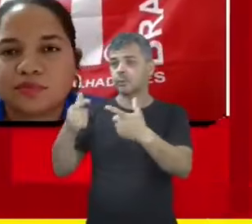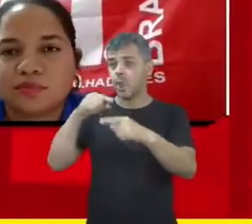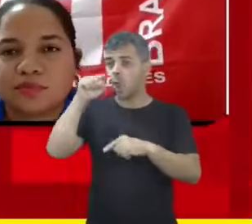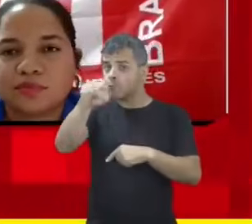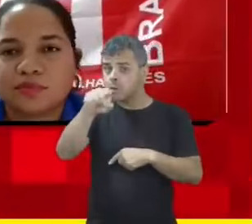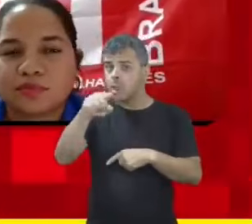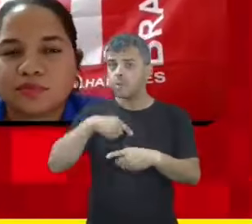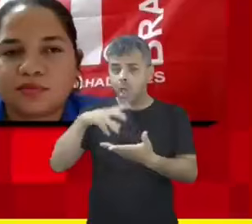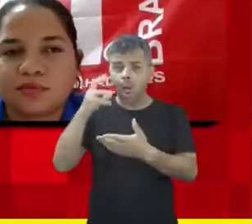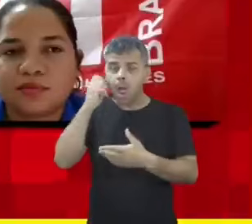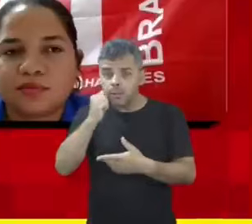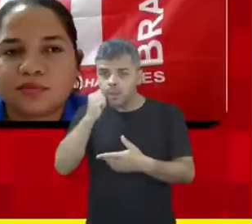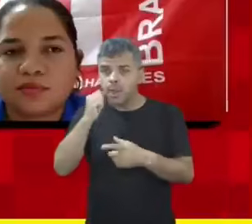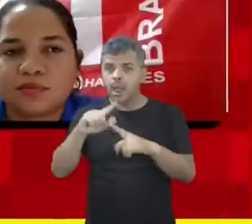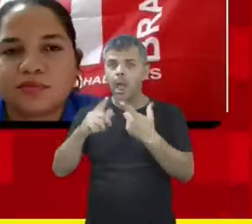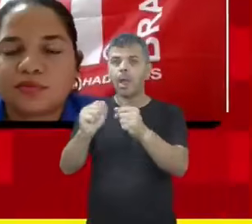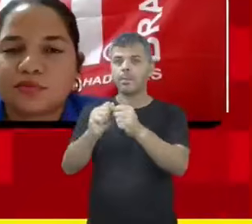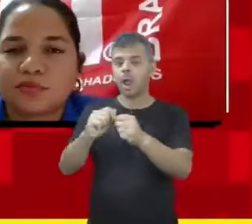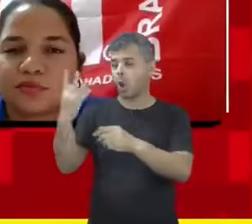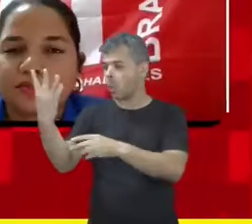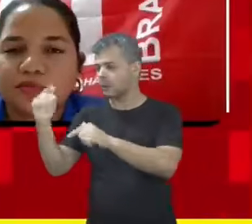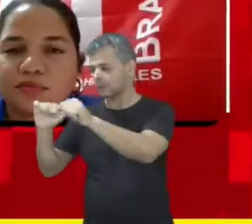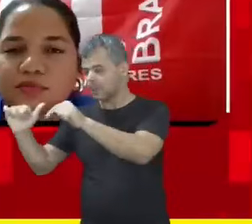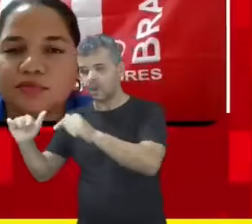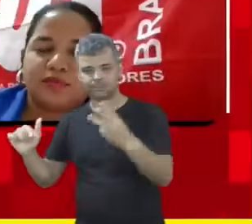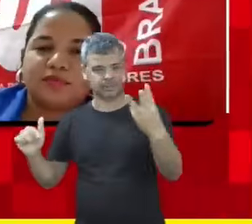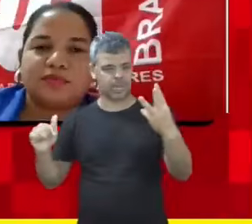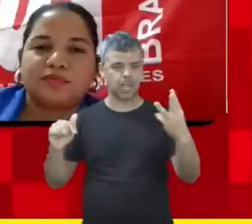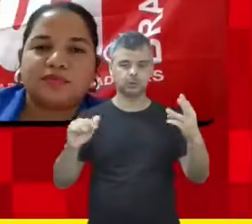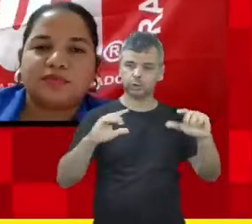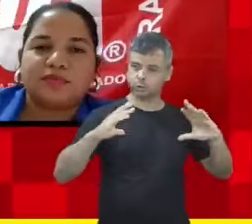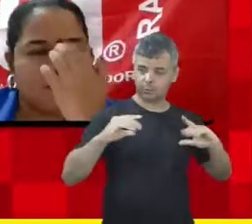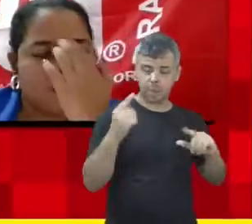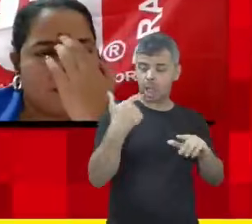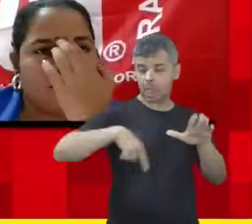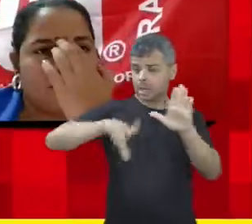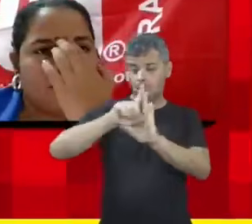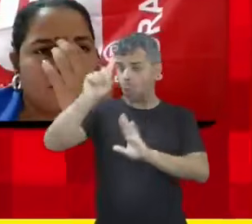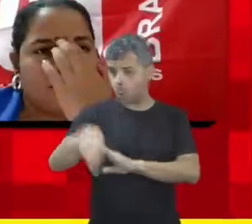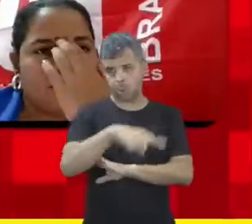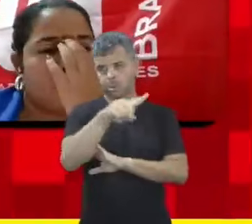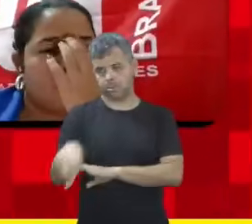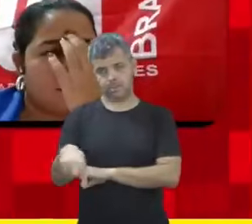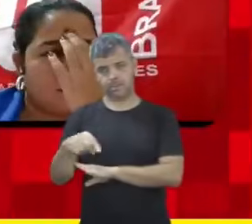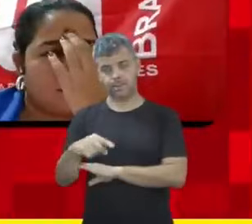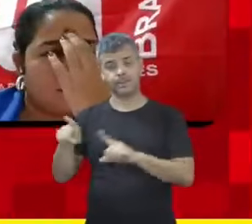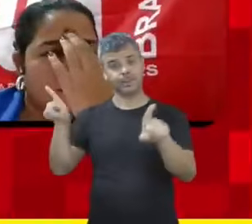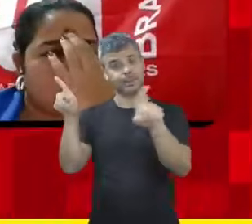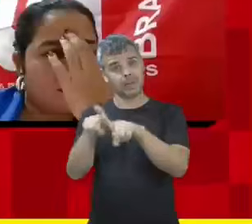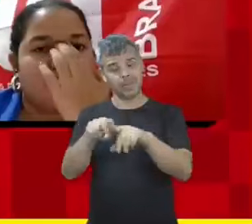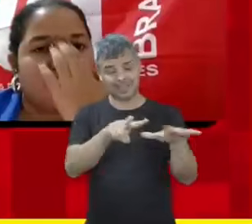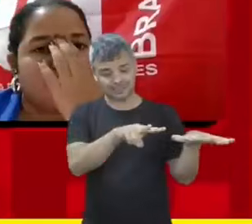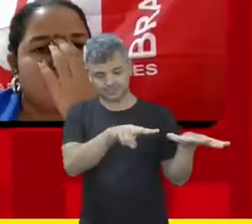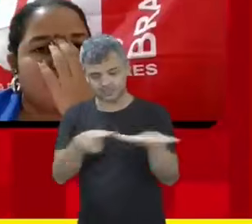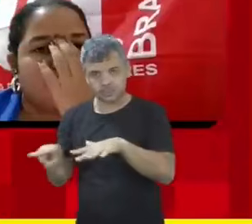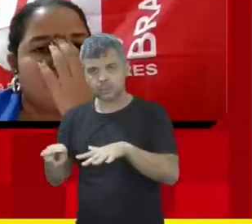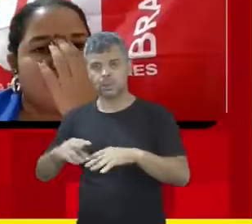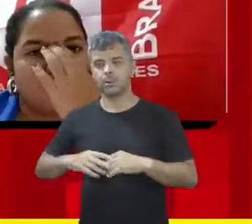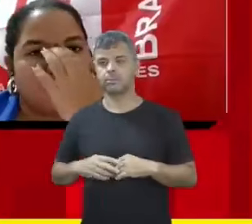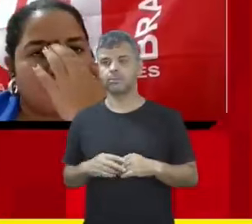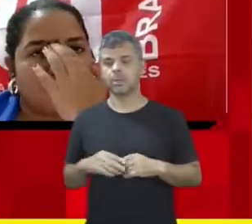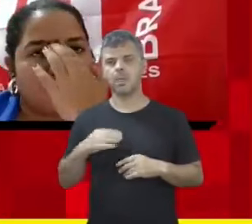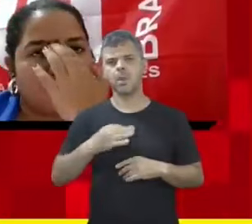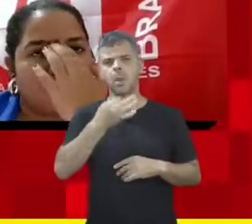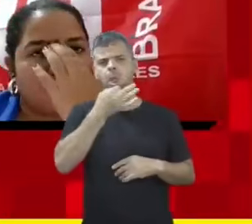você pode adotar a escala 4x3 na sua empresa. A legislação não nos proíbe. Inclusive, essa semana eu vi